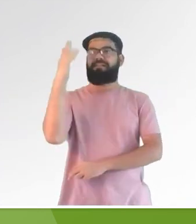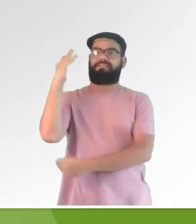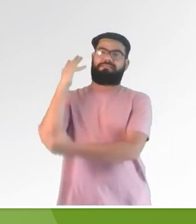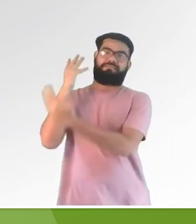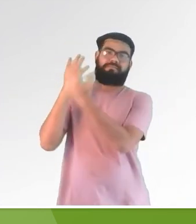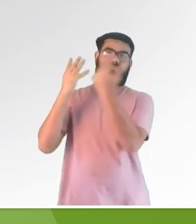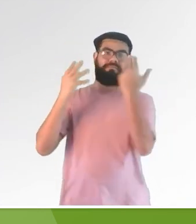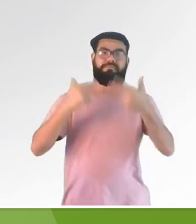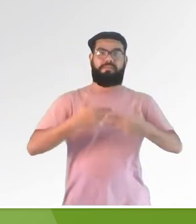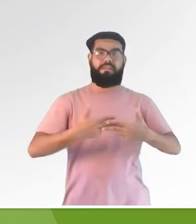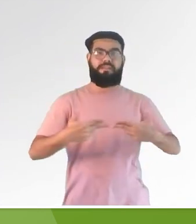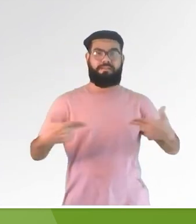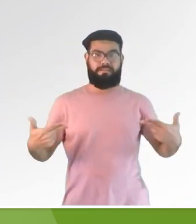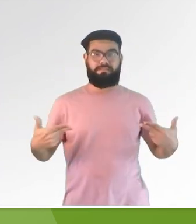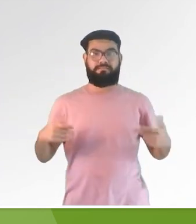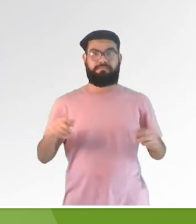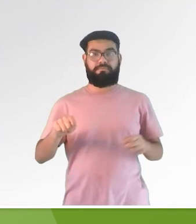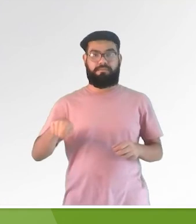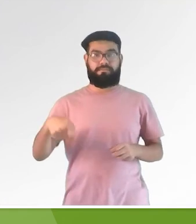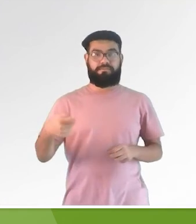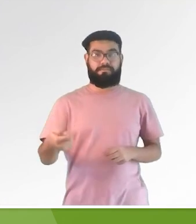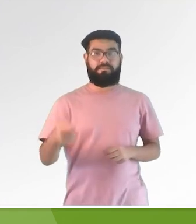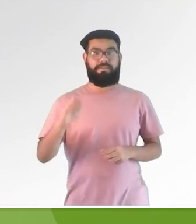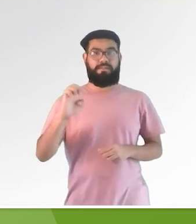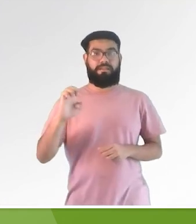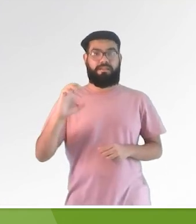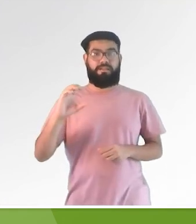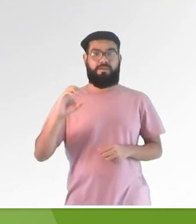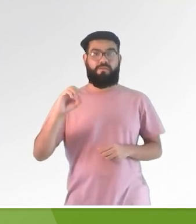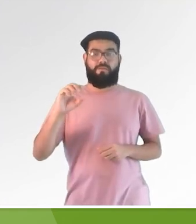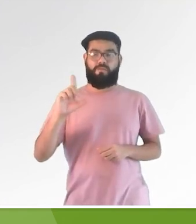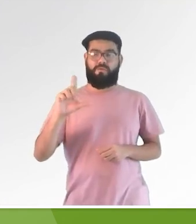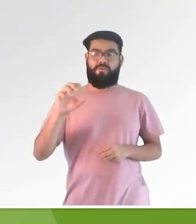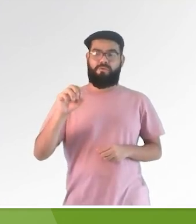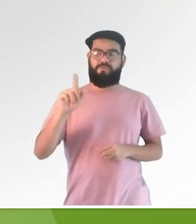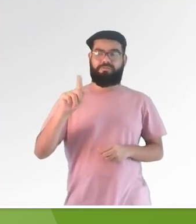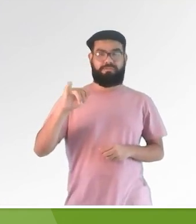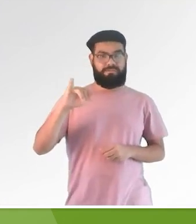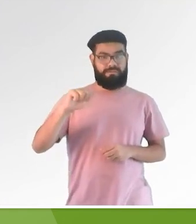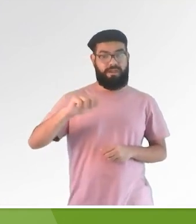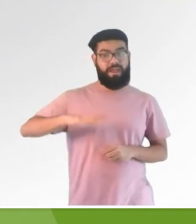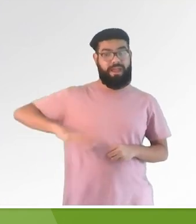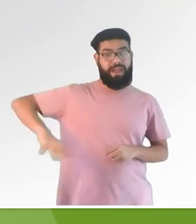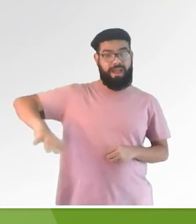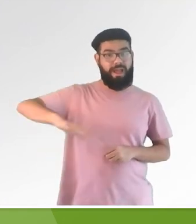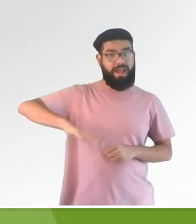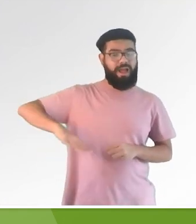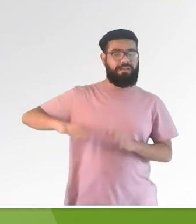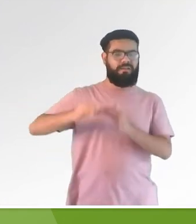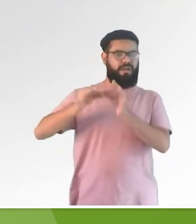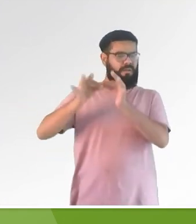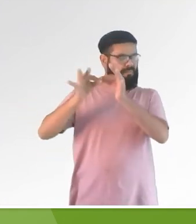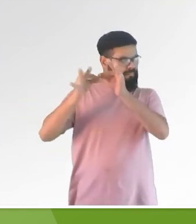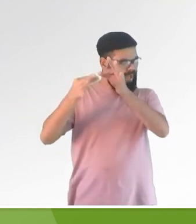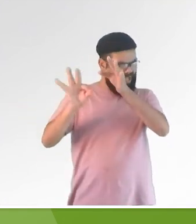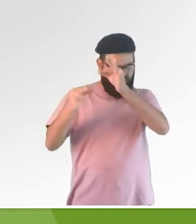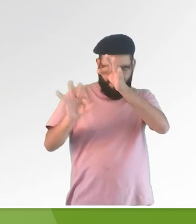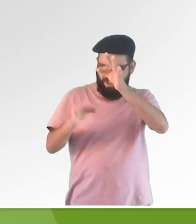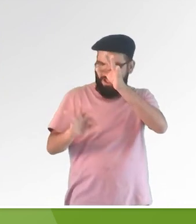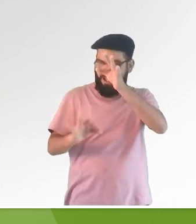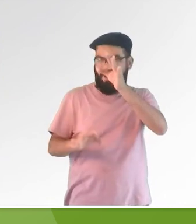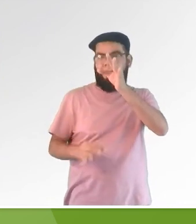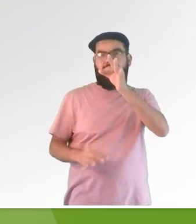estudo da ecologia. Então, é um ramo da biologia muito complexo, né, que tenta compreender